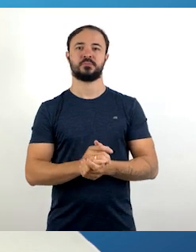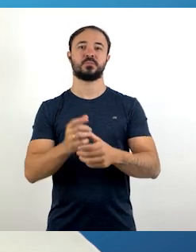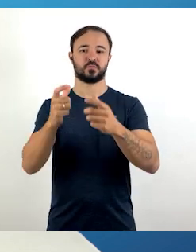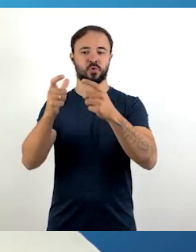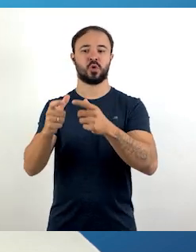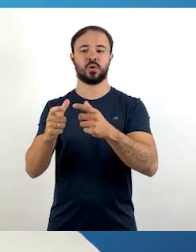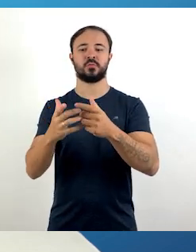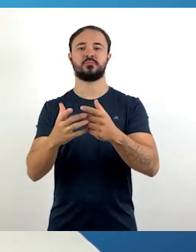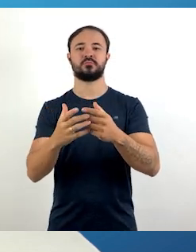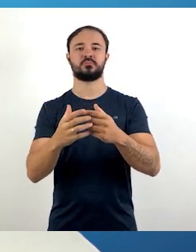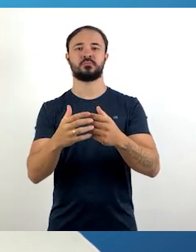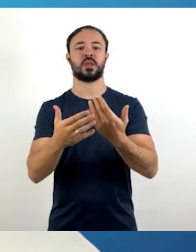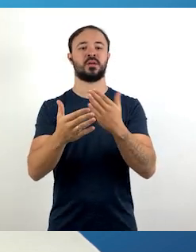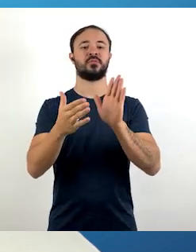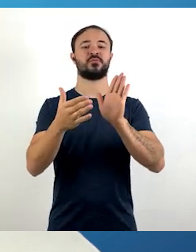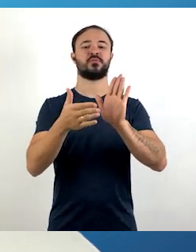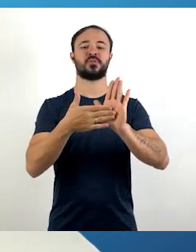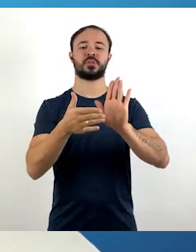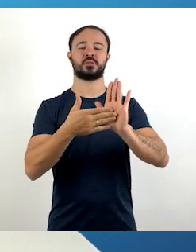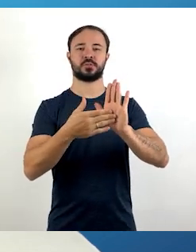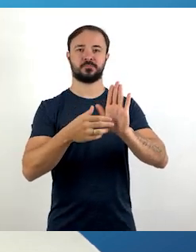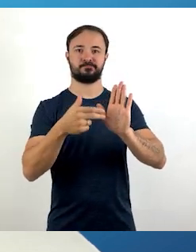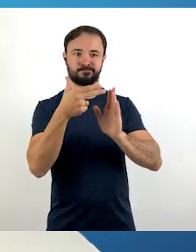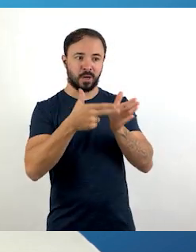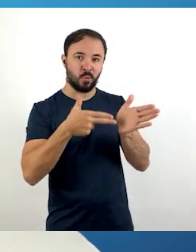na parte da frente da locomotiva.